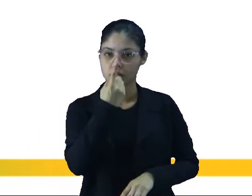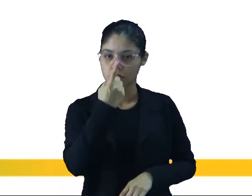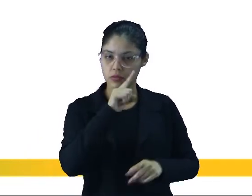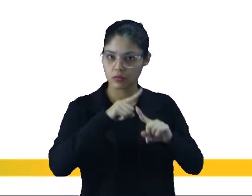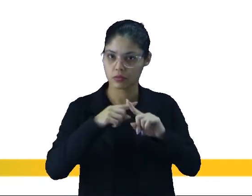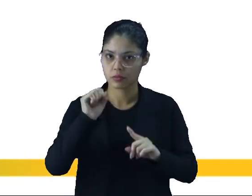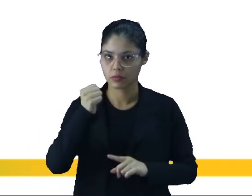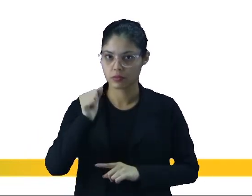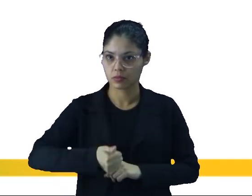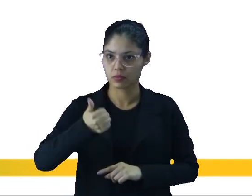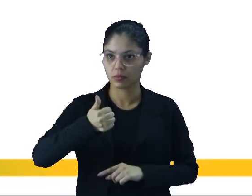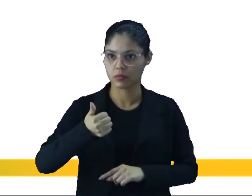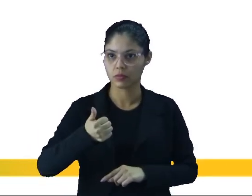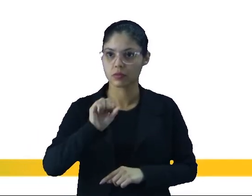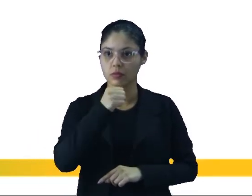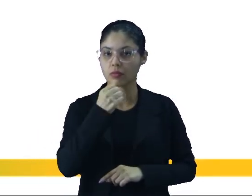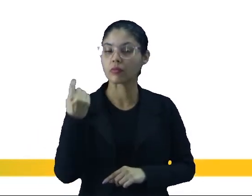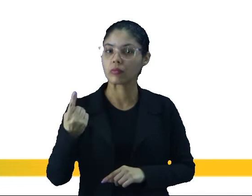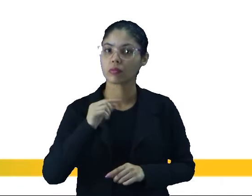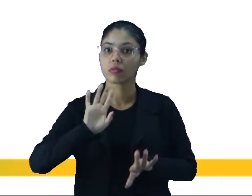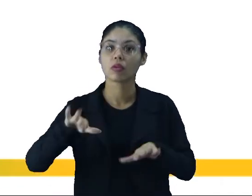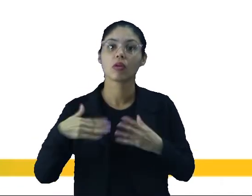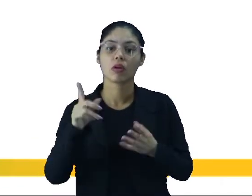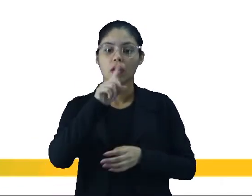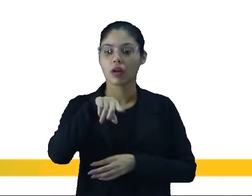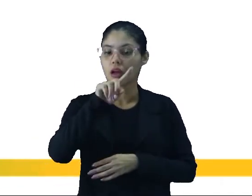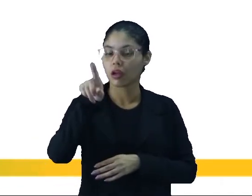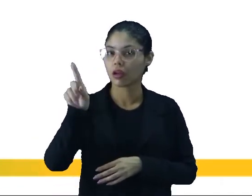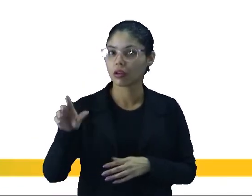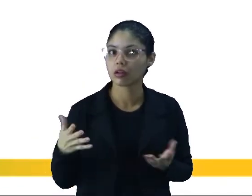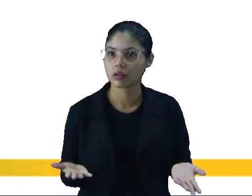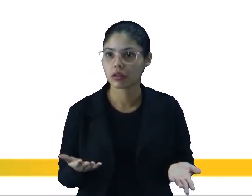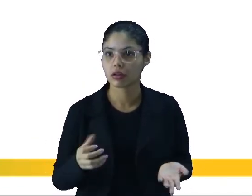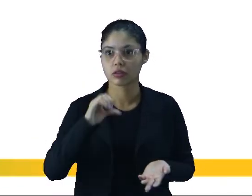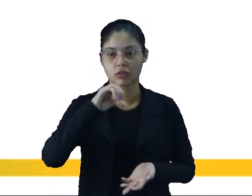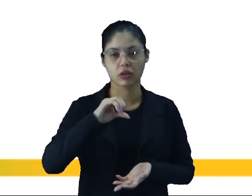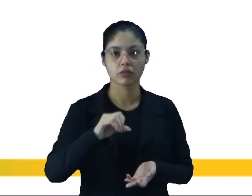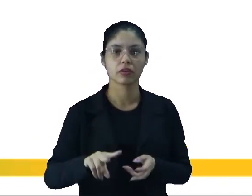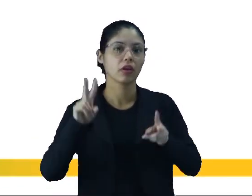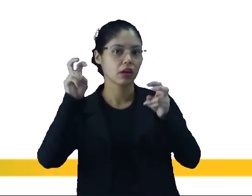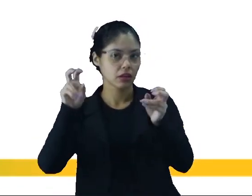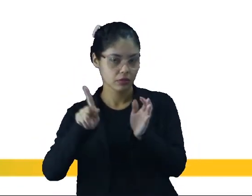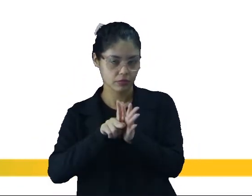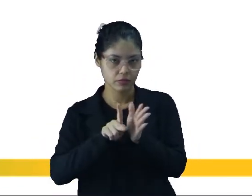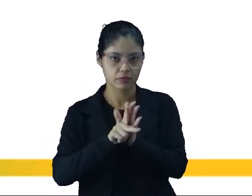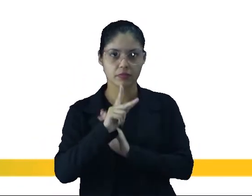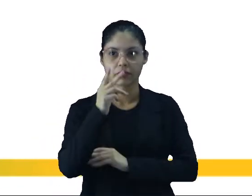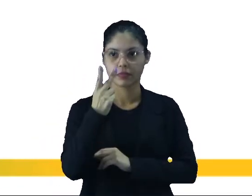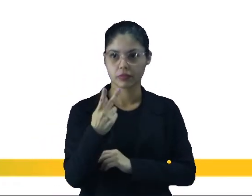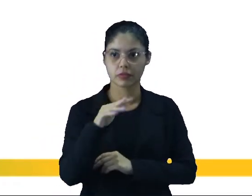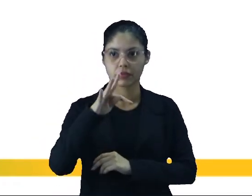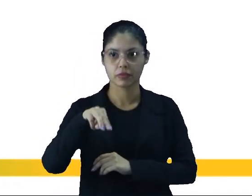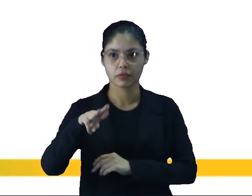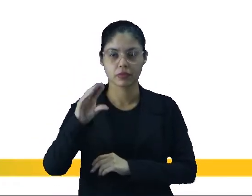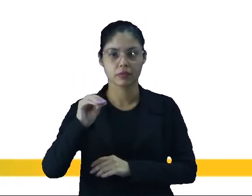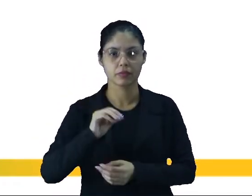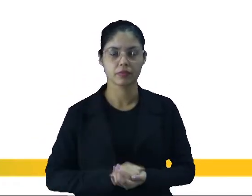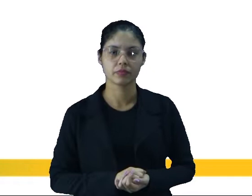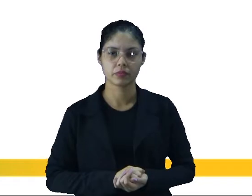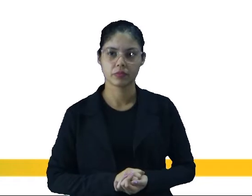vezes 81 dá 81. Qual é a raiz quadrada de 81? 9. Então, isso aqui é o termo médio, tá? Só para você